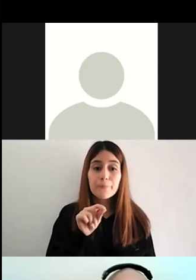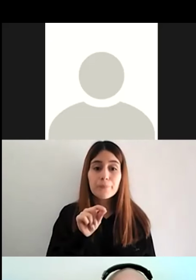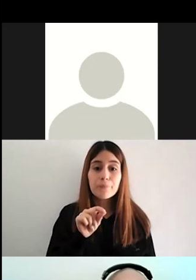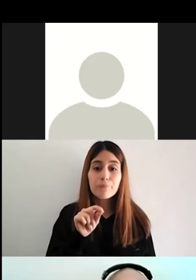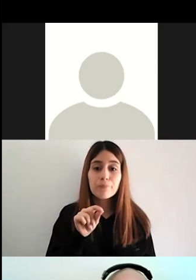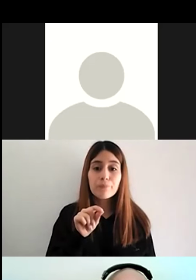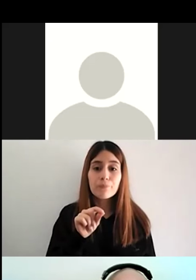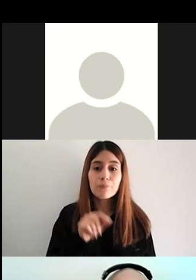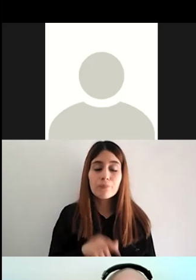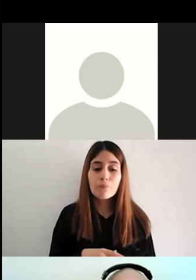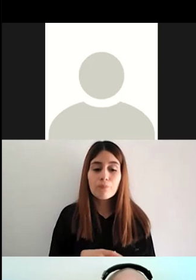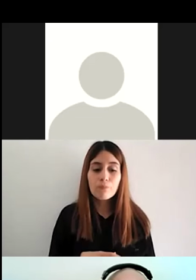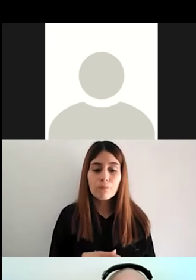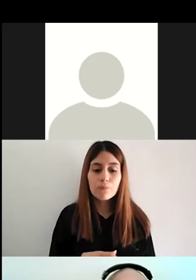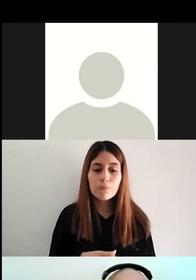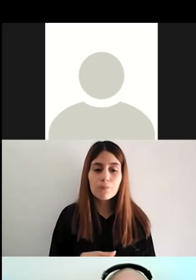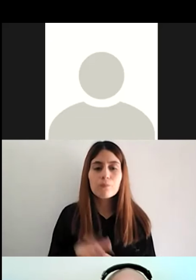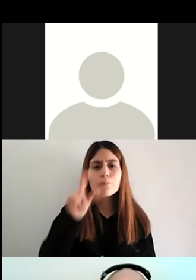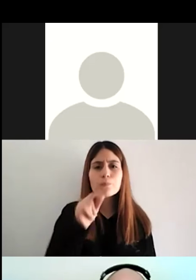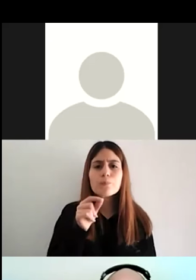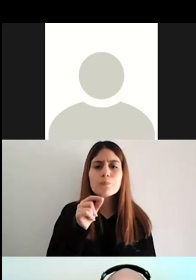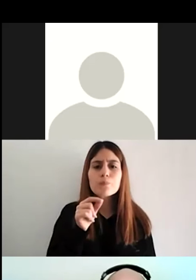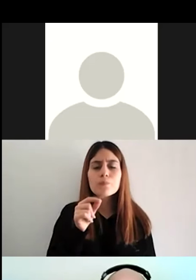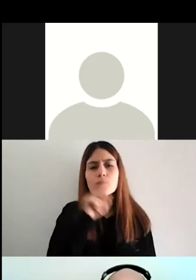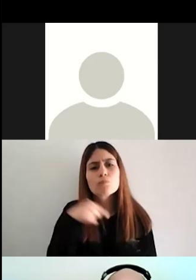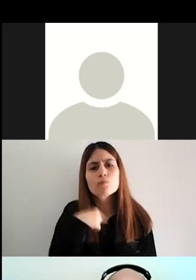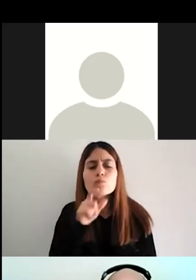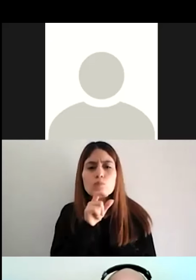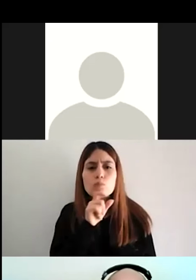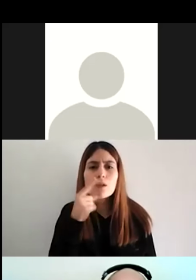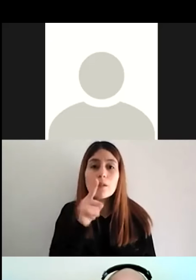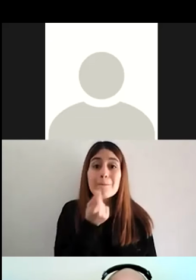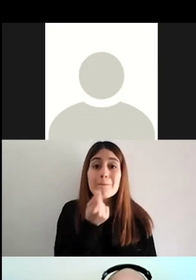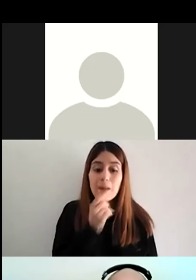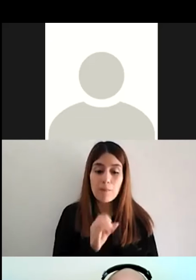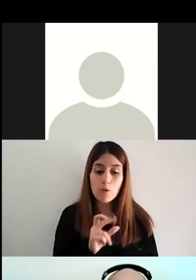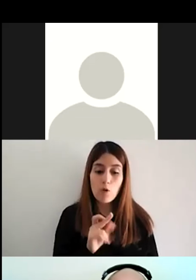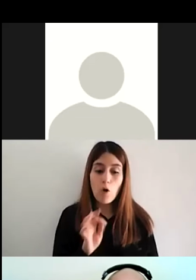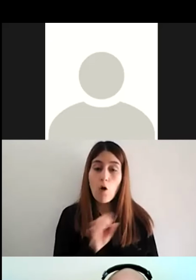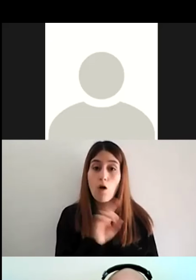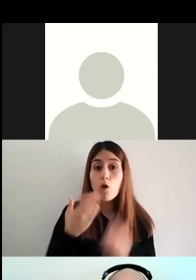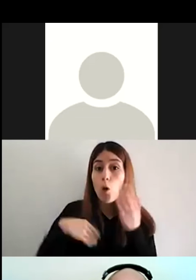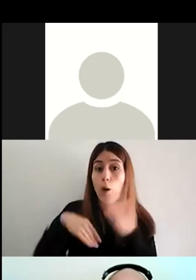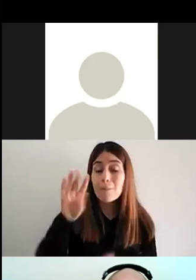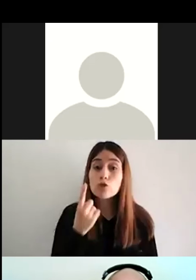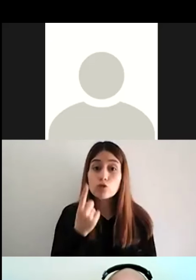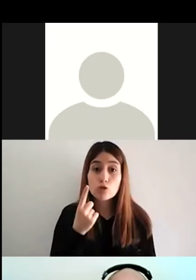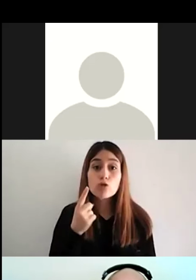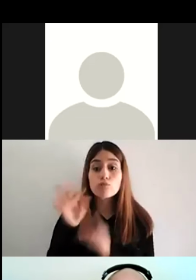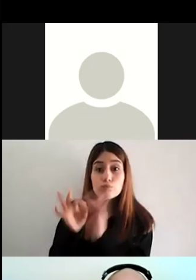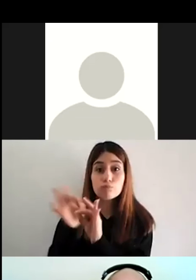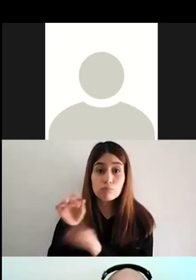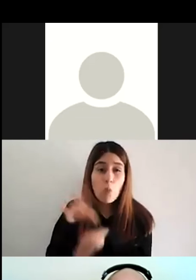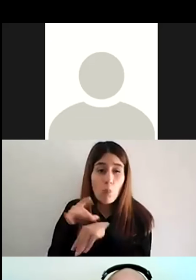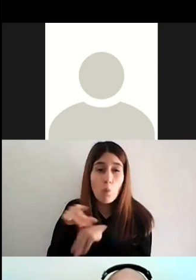para mencionar que nós podemos ter um medicamento órfão com mais de uma indicação terapêutica e uma indicação terapêutica